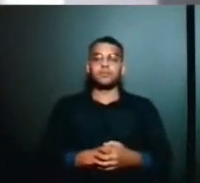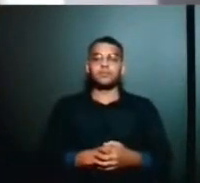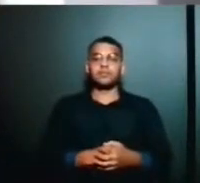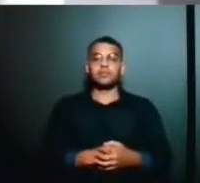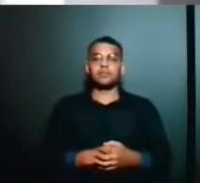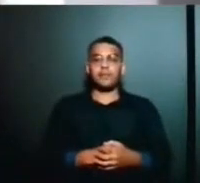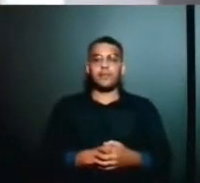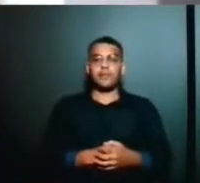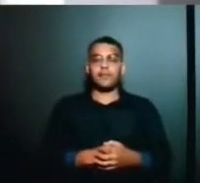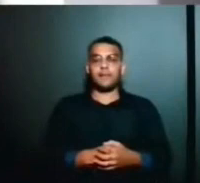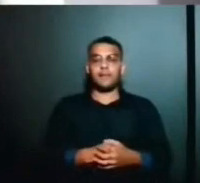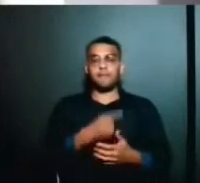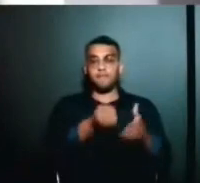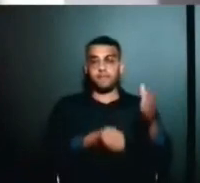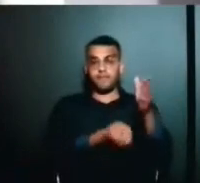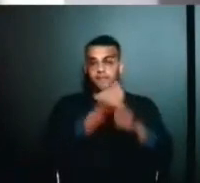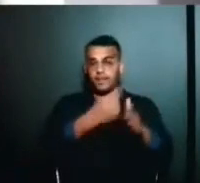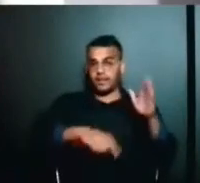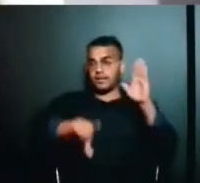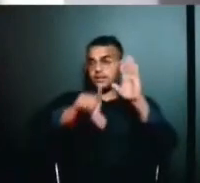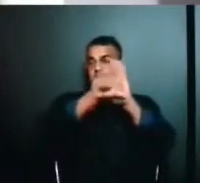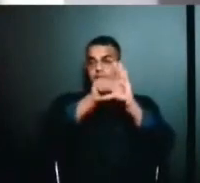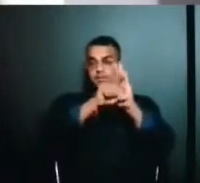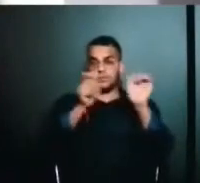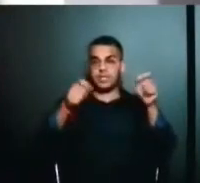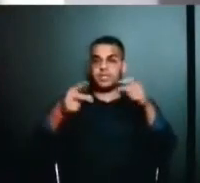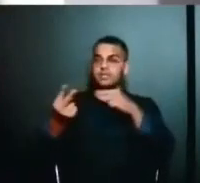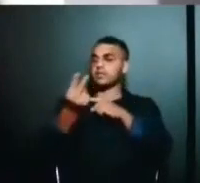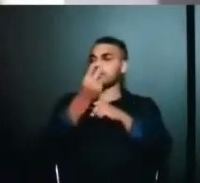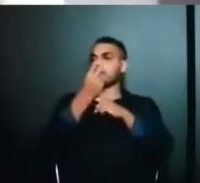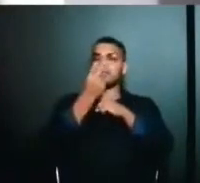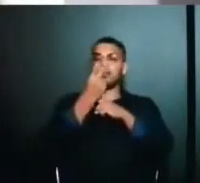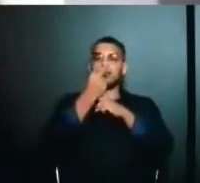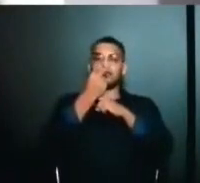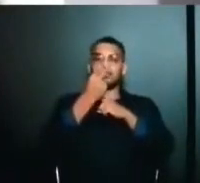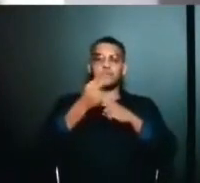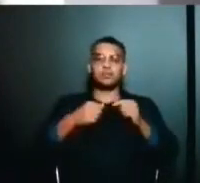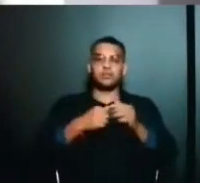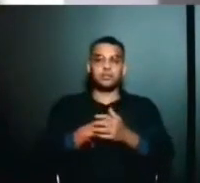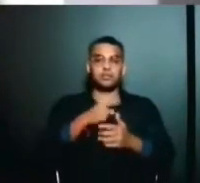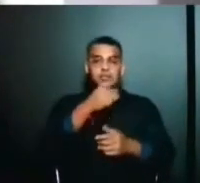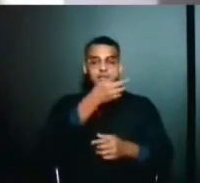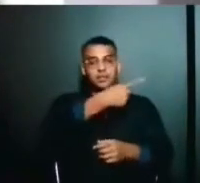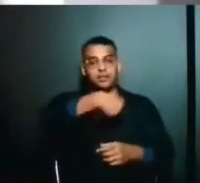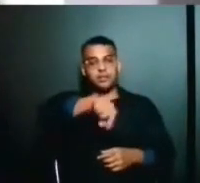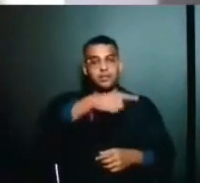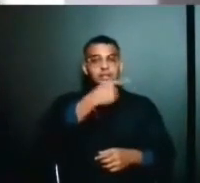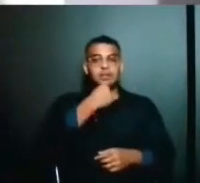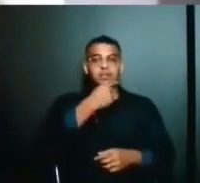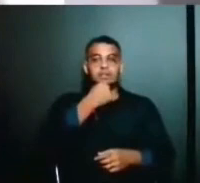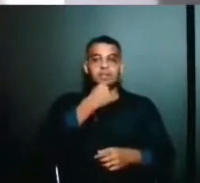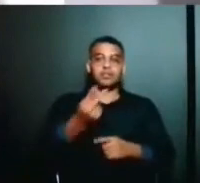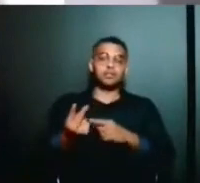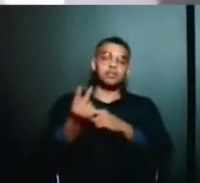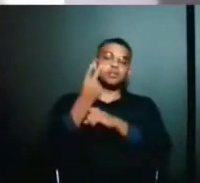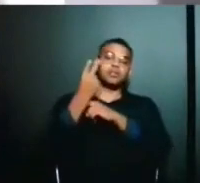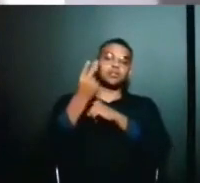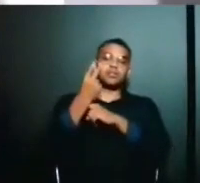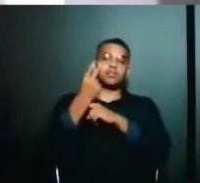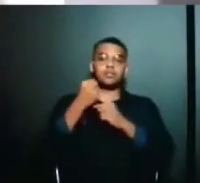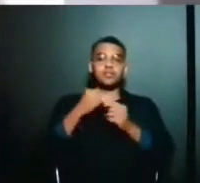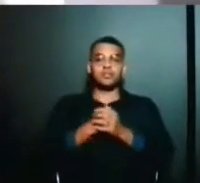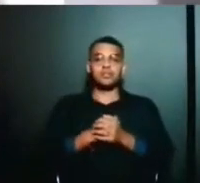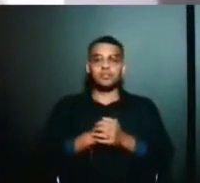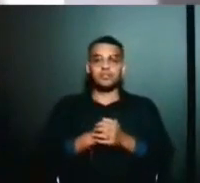que fazem leis para nos proteger. São homens bons que caçam criminosos, são